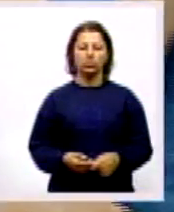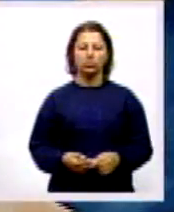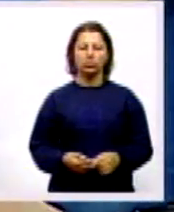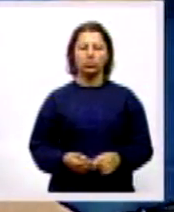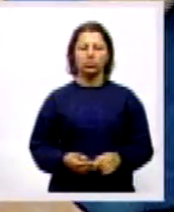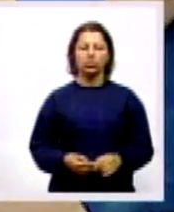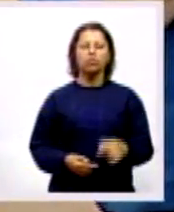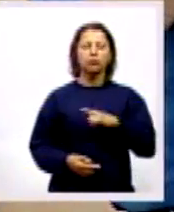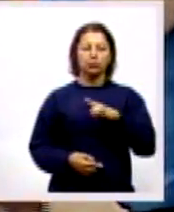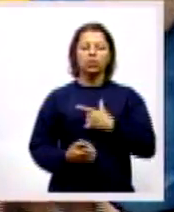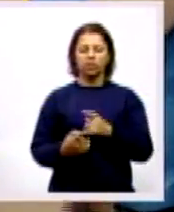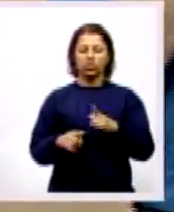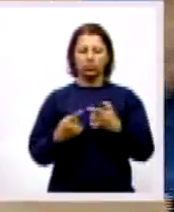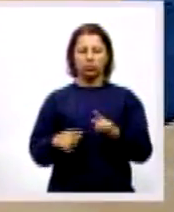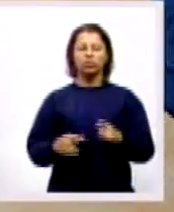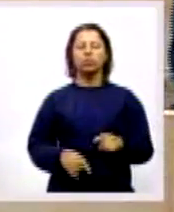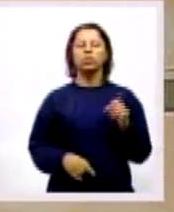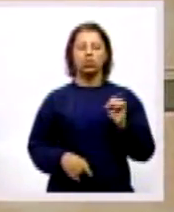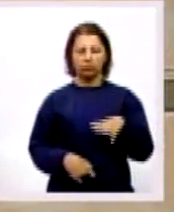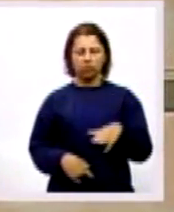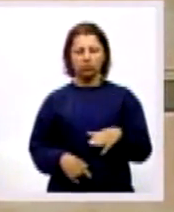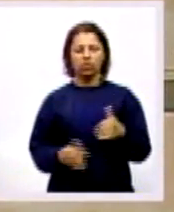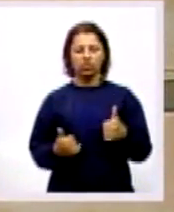Nananana. Tem essa música? É assim?